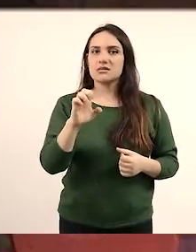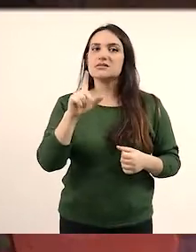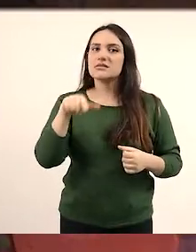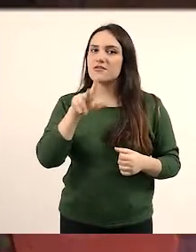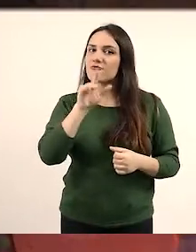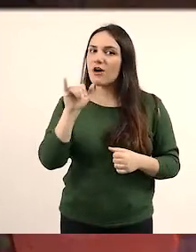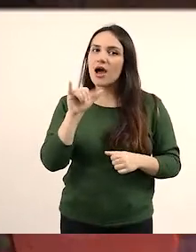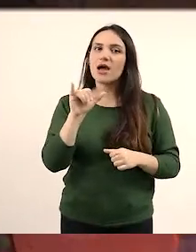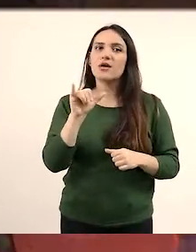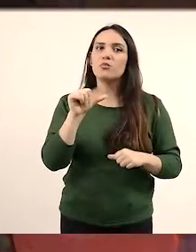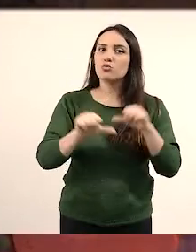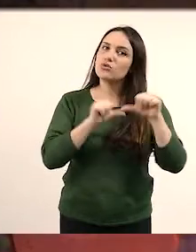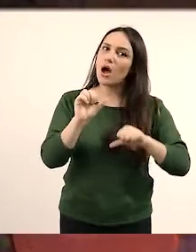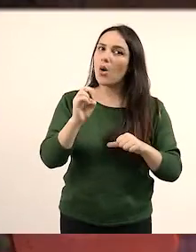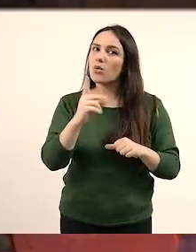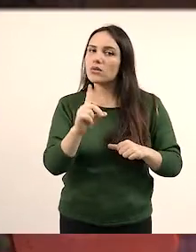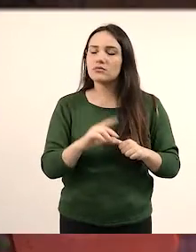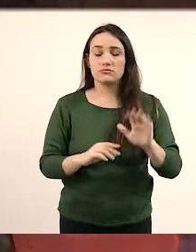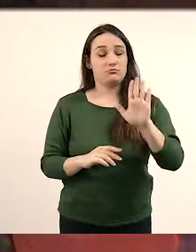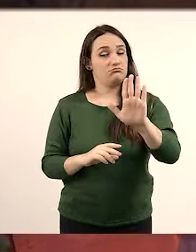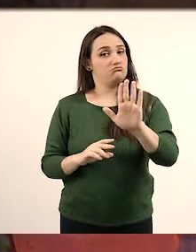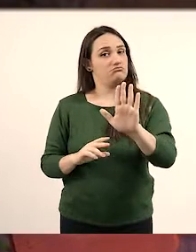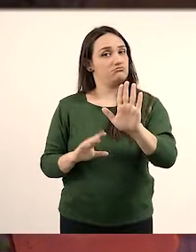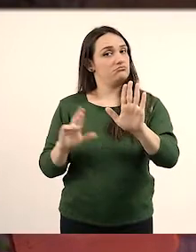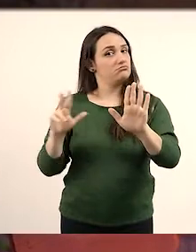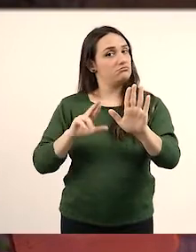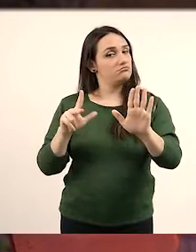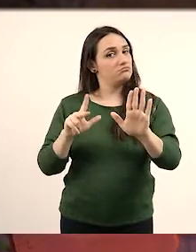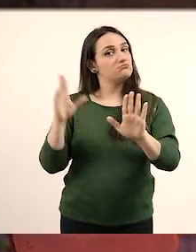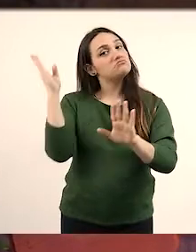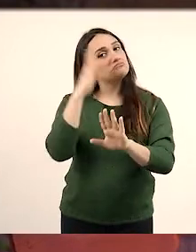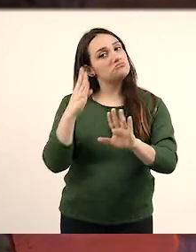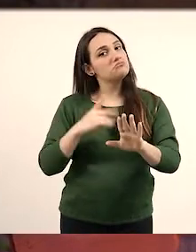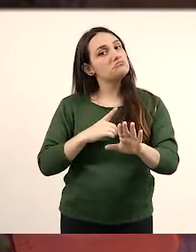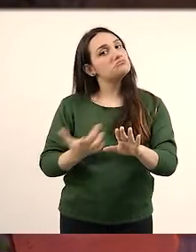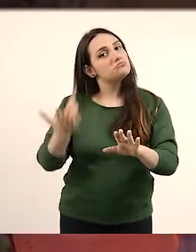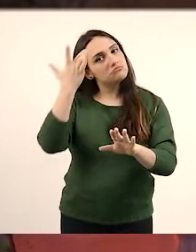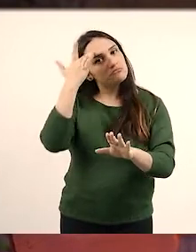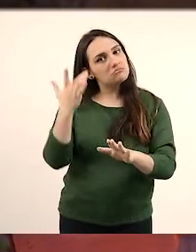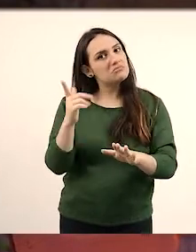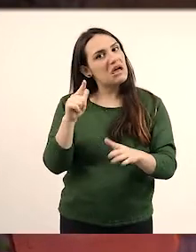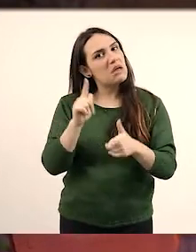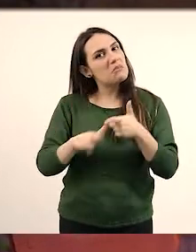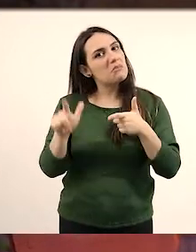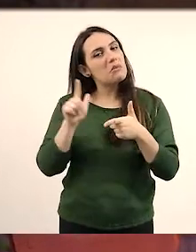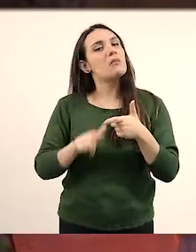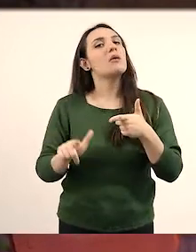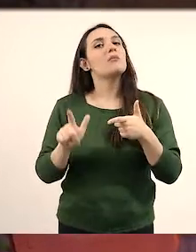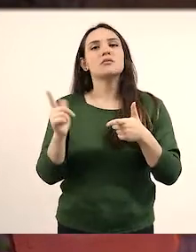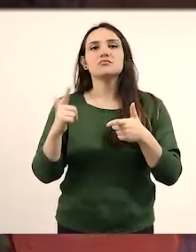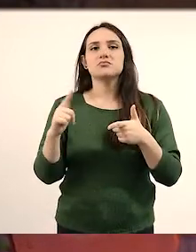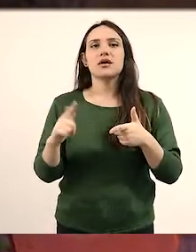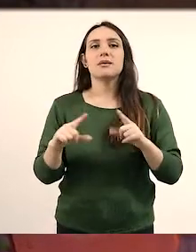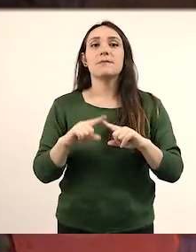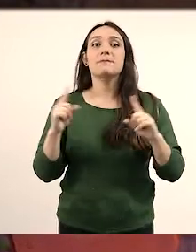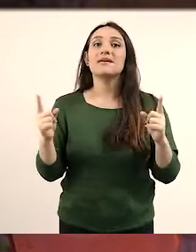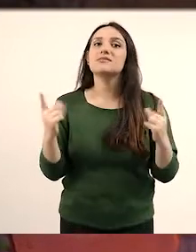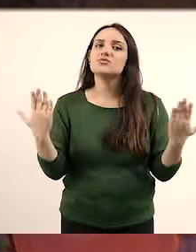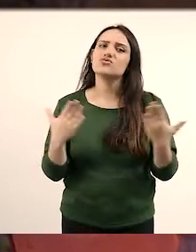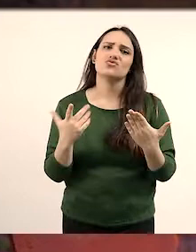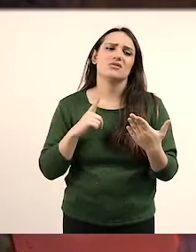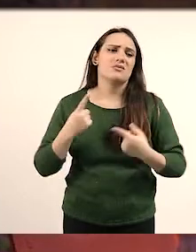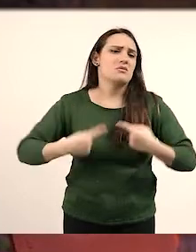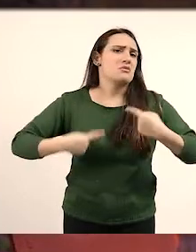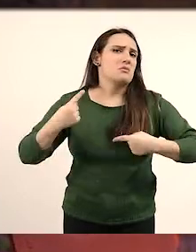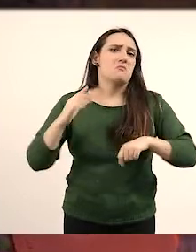se a democracia, hoje, com a maturidade que o Brasil atingiu, está em risco. Mas toda a discussão